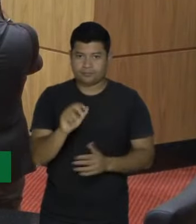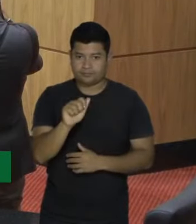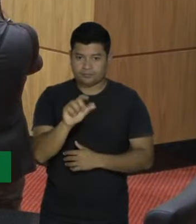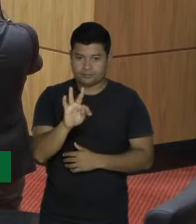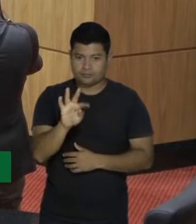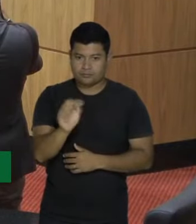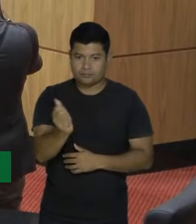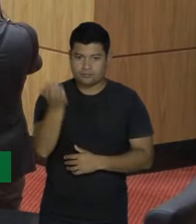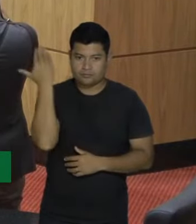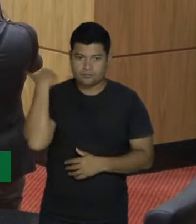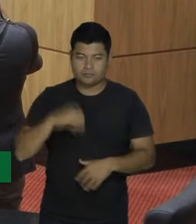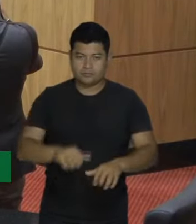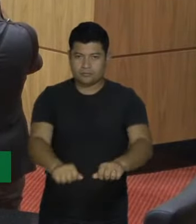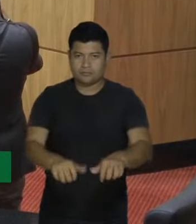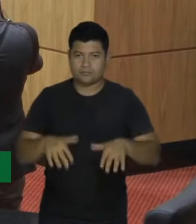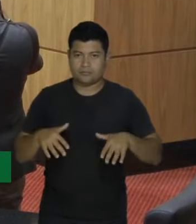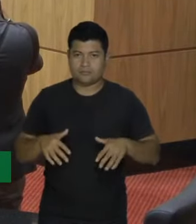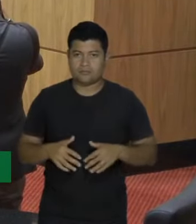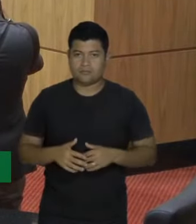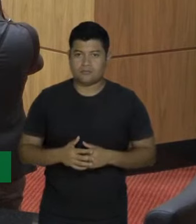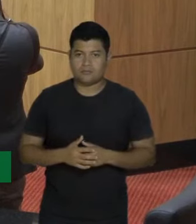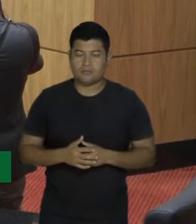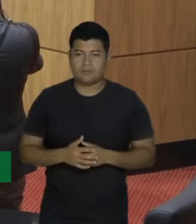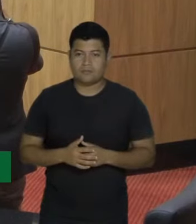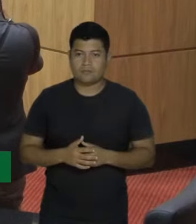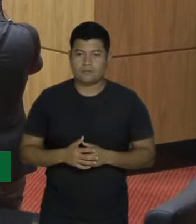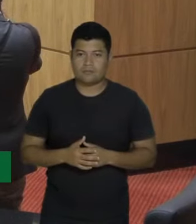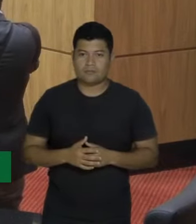das atas das últimas sessões.